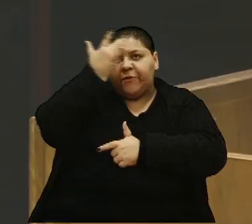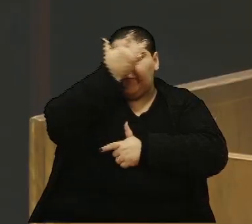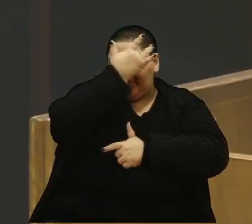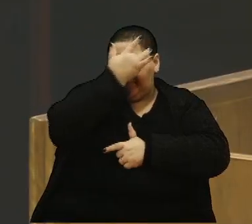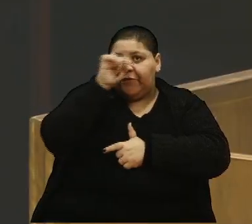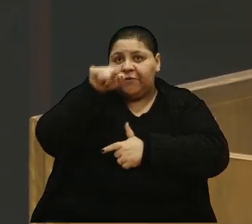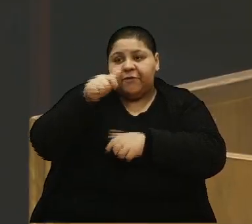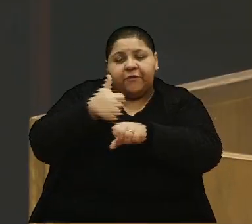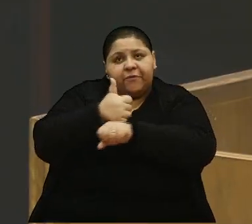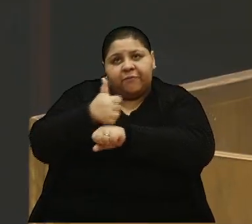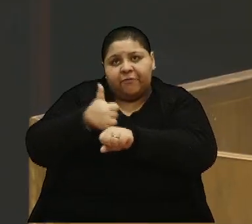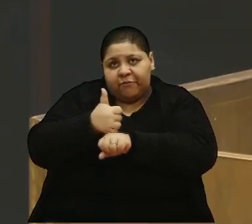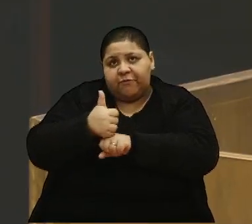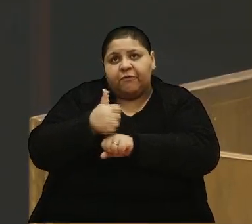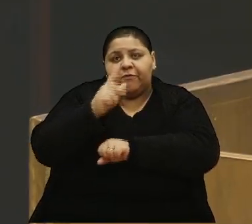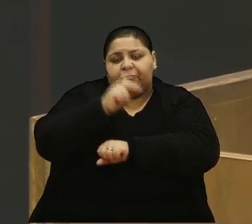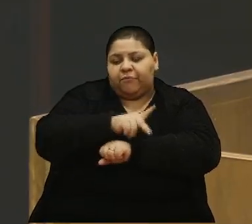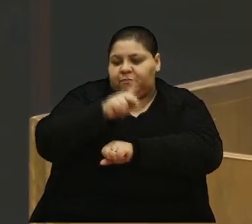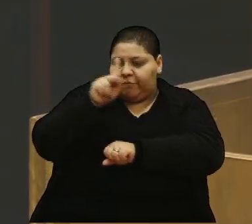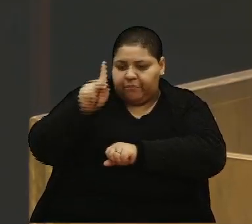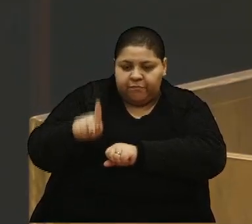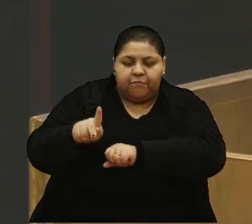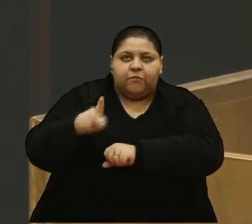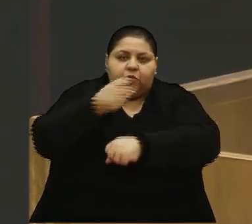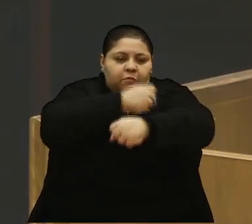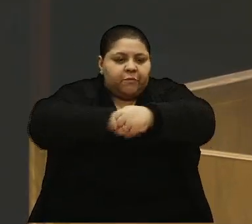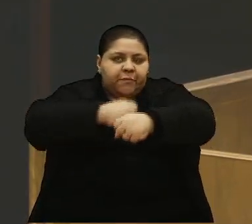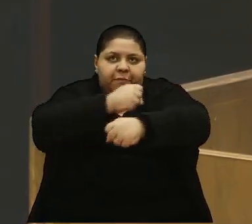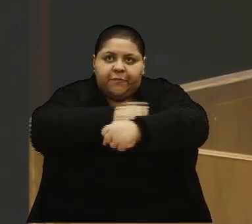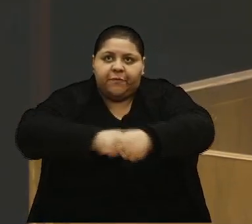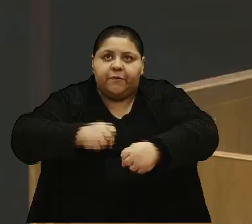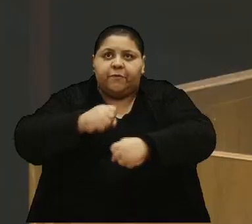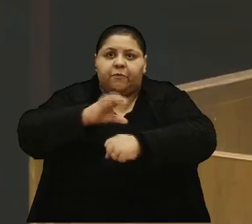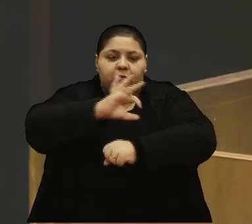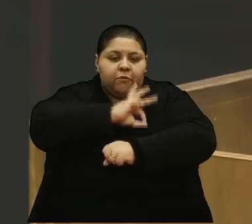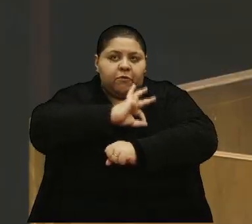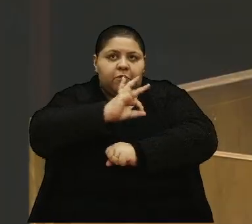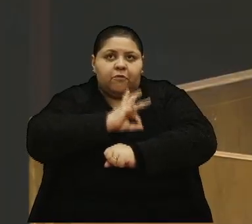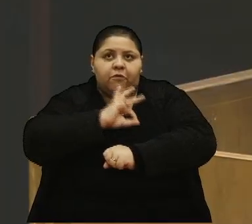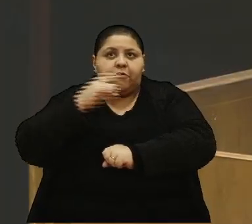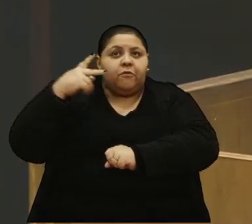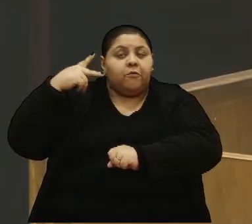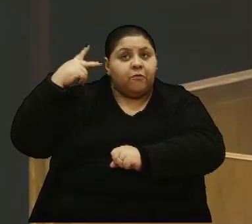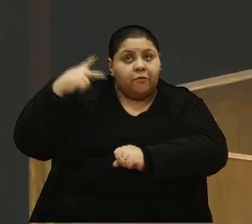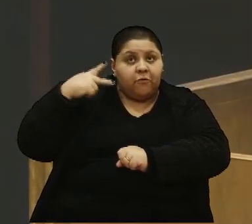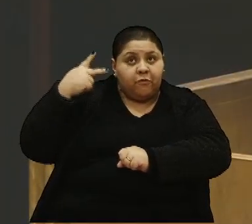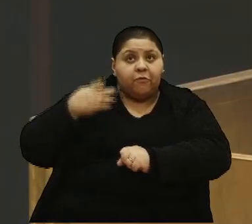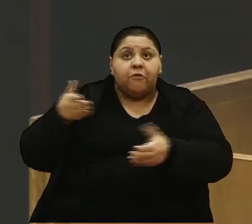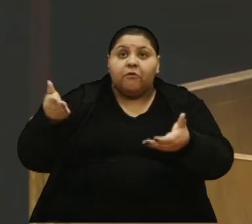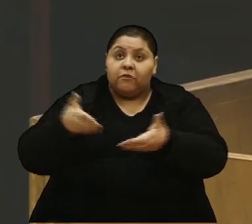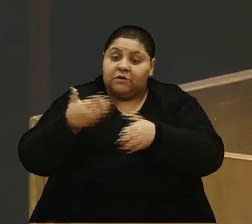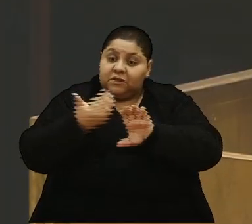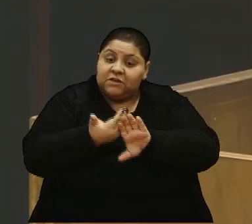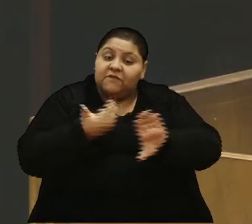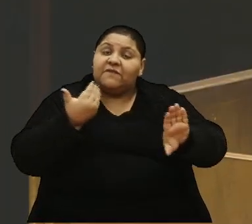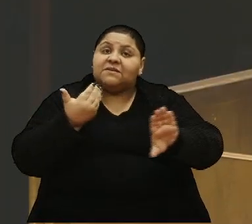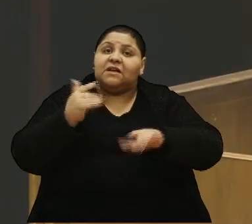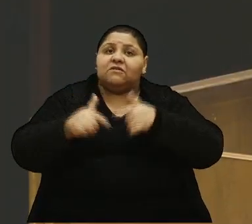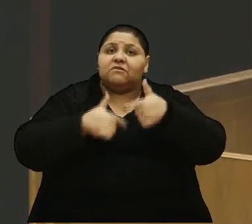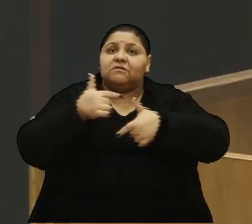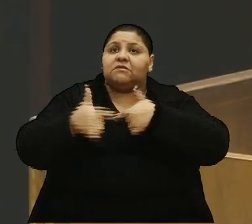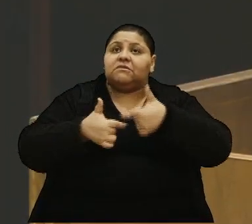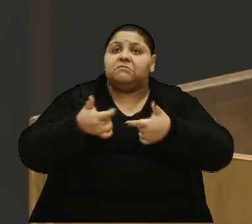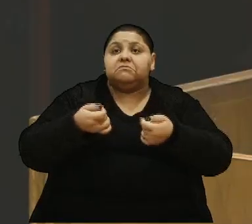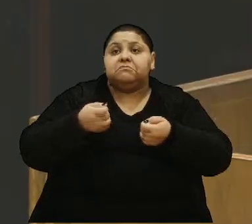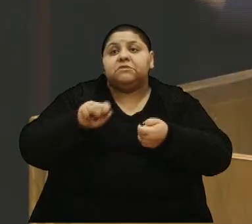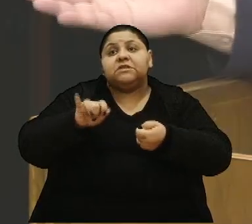esse profissional, professor, merendeira, policial, vereador, seja afastado da sua função, se